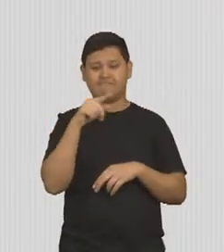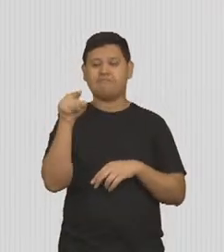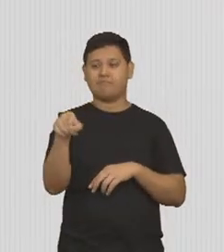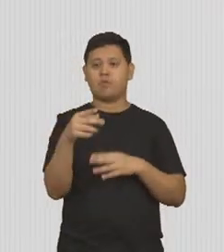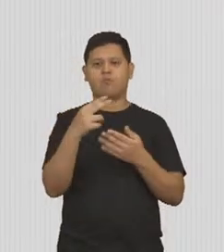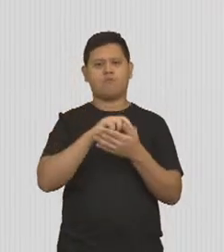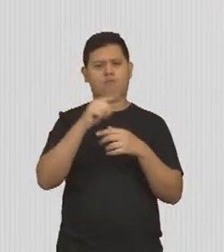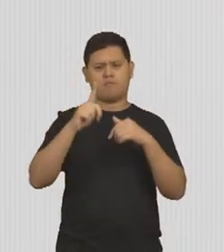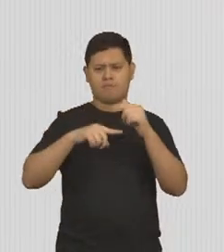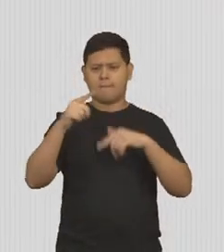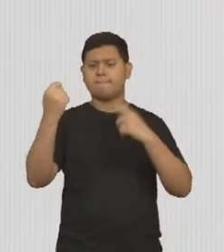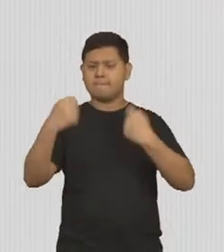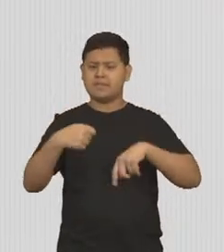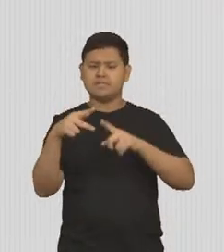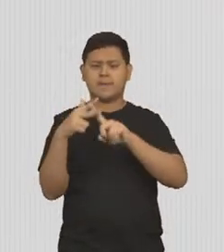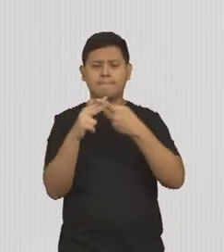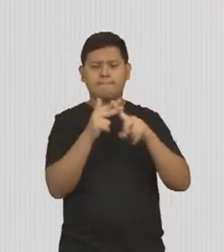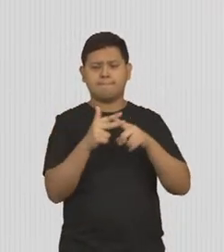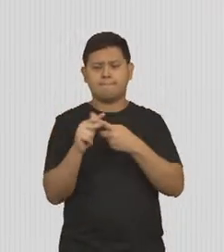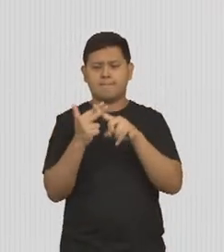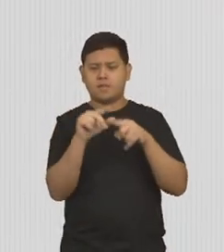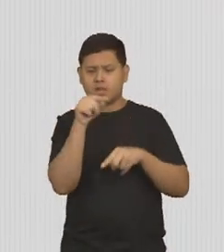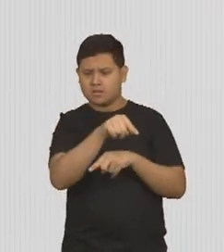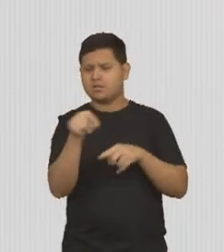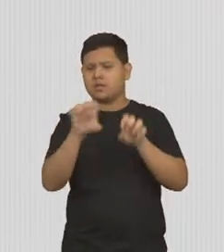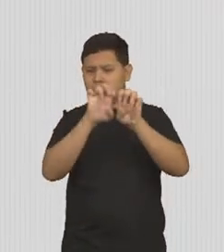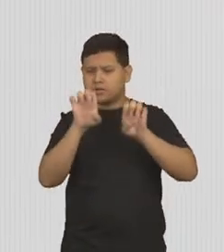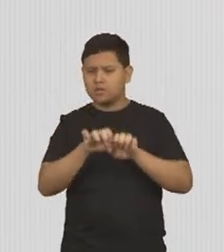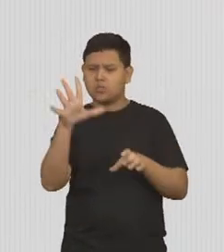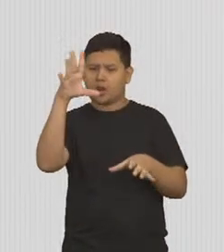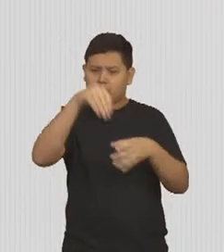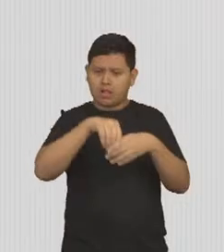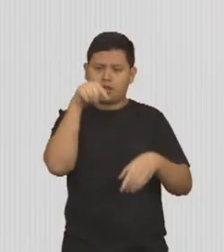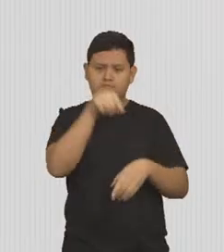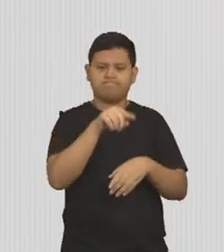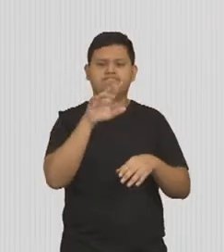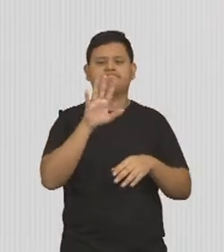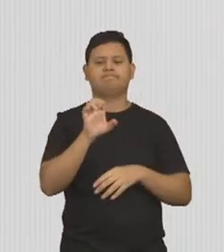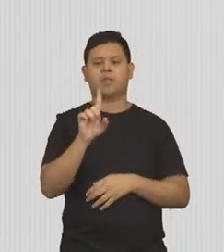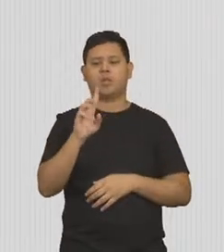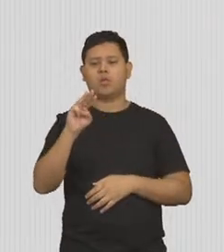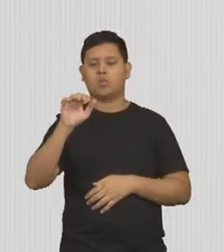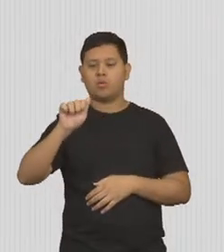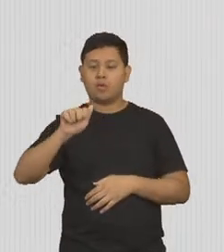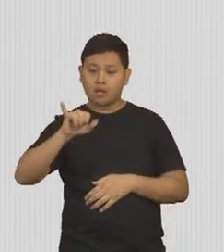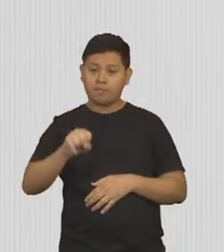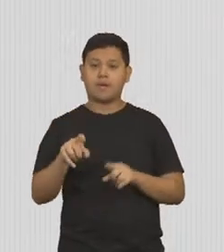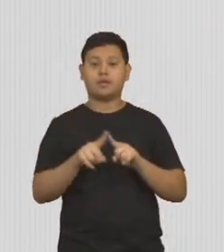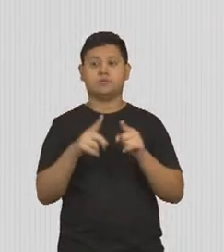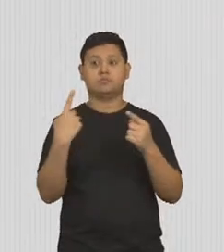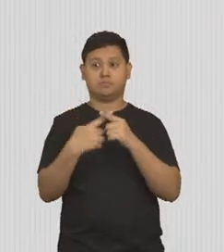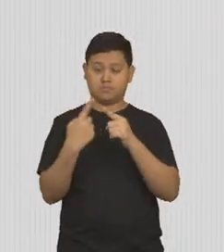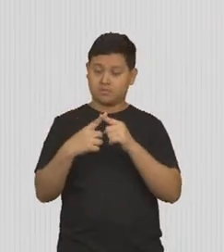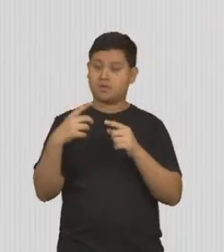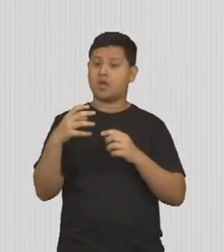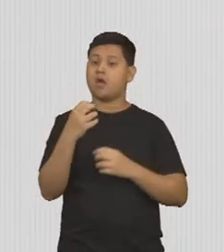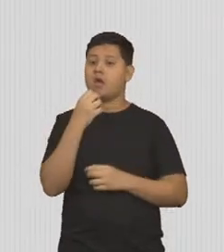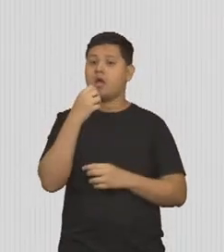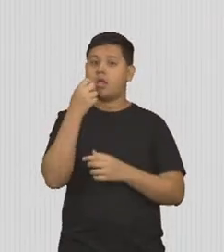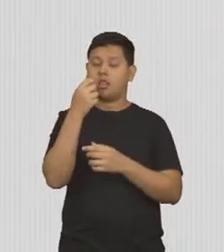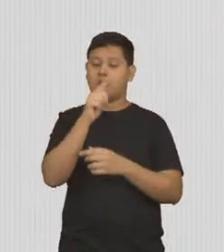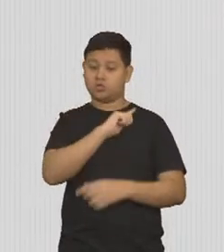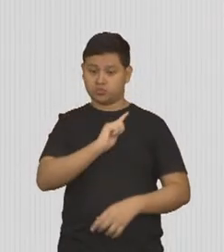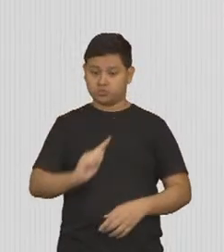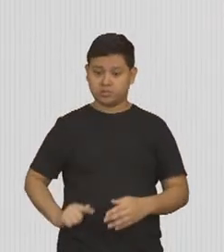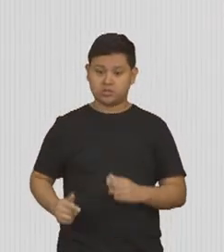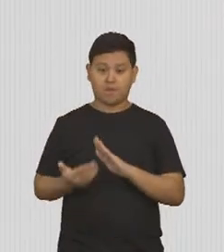importante que a gente faça a manutenção dessas infraestruturas, dessas instalações que são tão importantes aqui para Jacareí. É o grande legado da gestão anterior